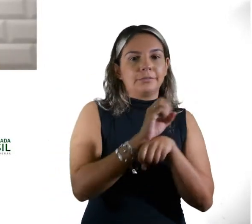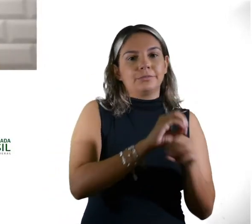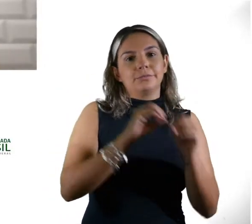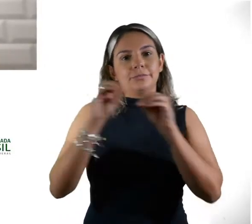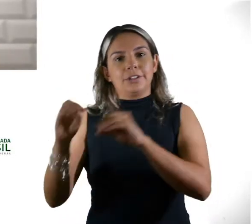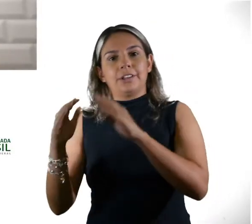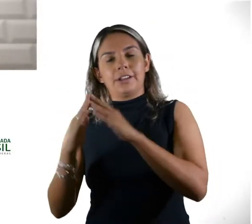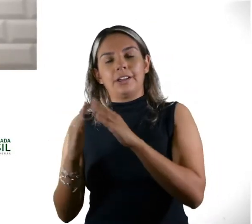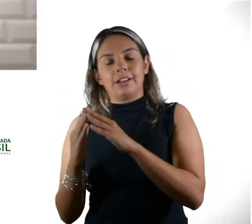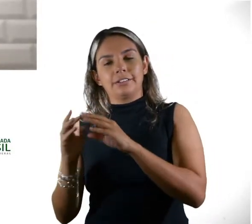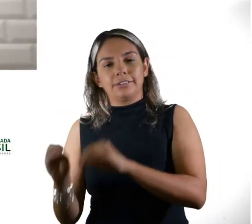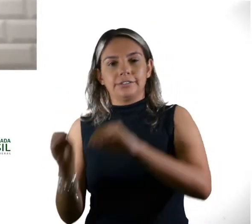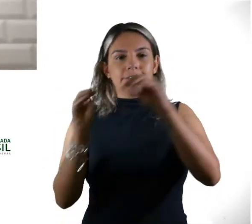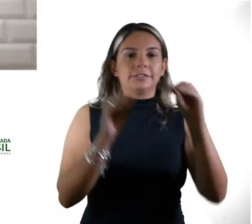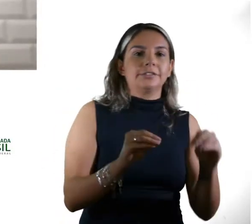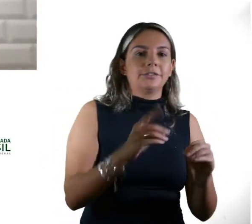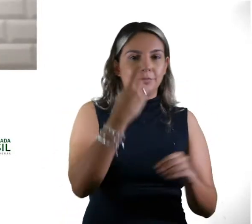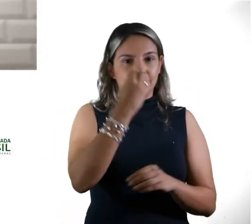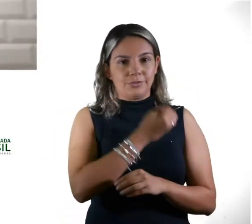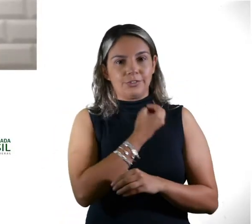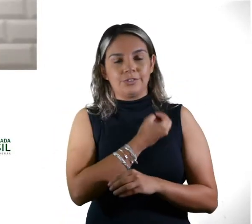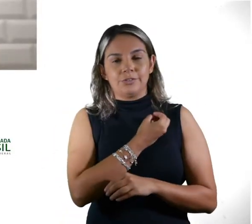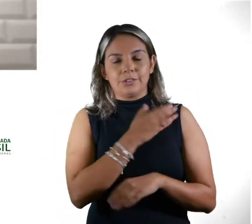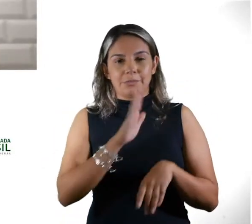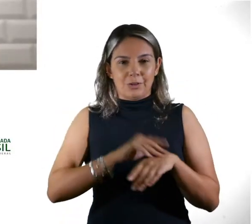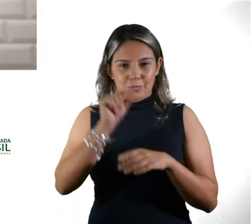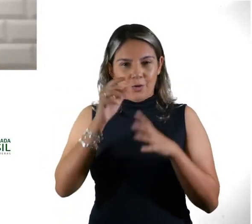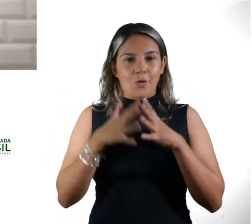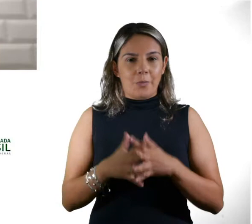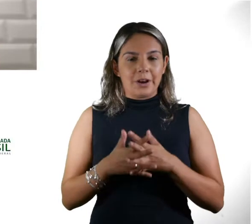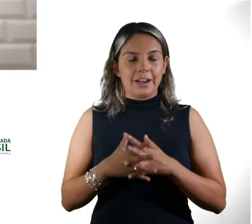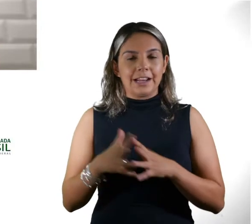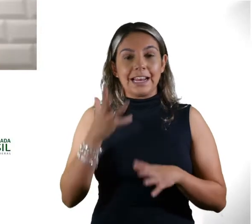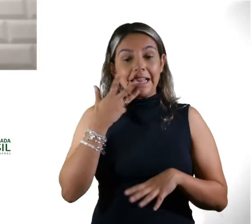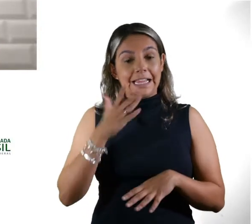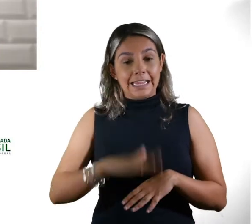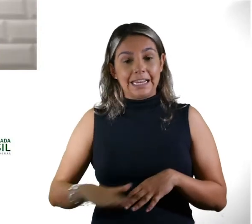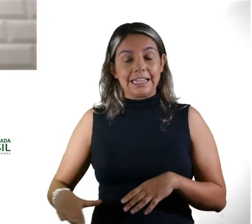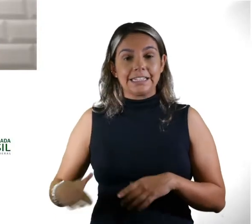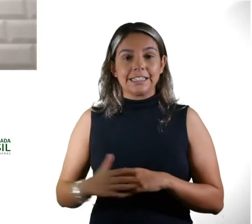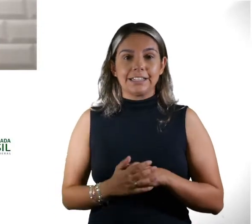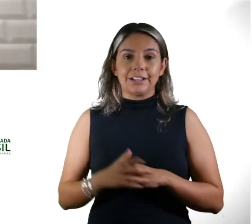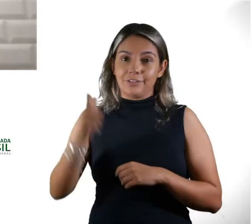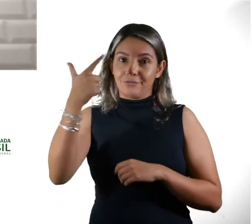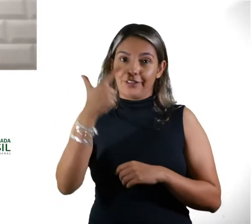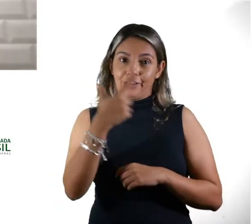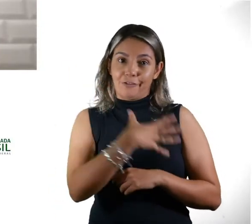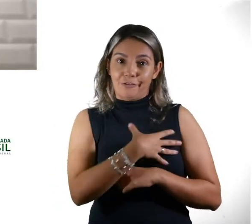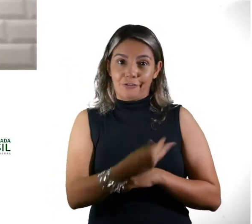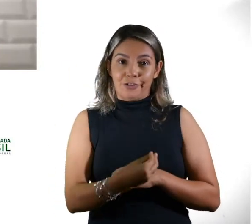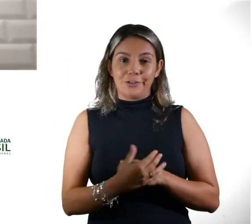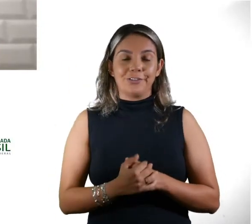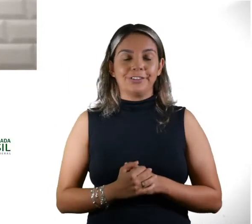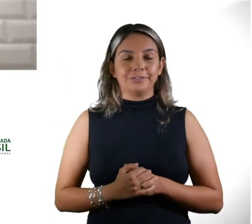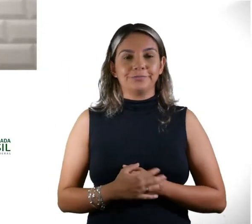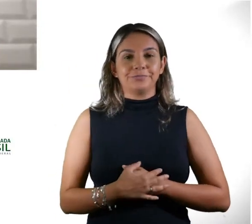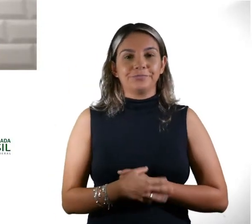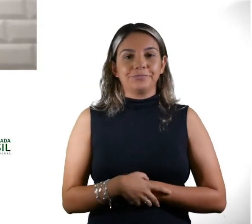casa, etc. Então também foi uma vida um pouco mais complicada, e com crianças, que o Walter não tem, não é? Tem